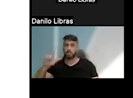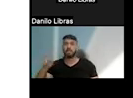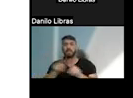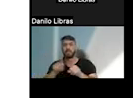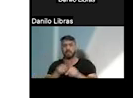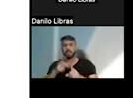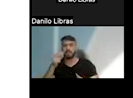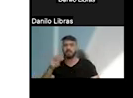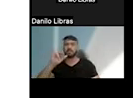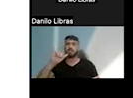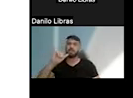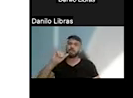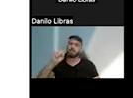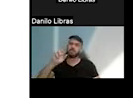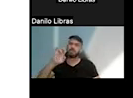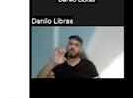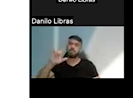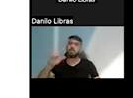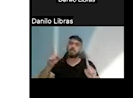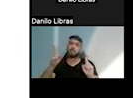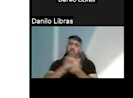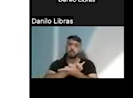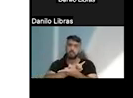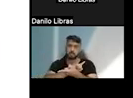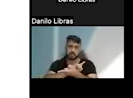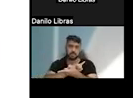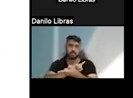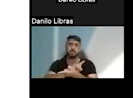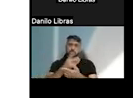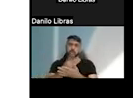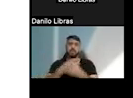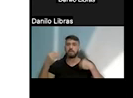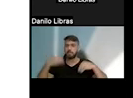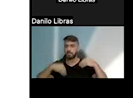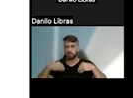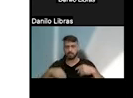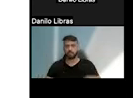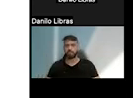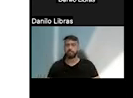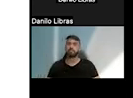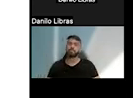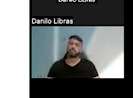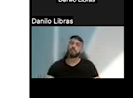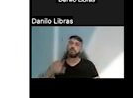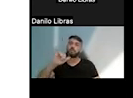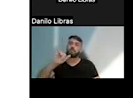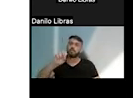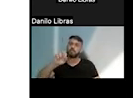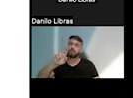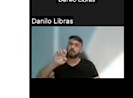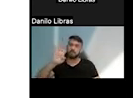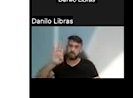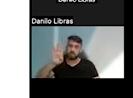o SRIB, havia uma reversão desse comportamento do tipo depressivo. Então, o SRIB, ele conseguia, de fato, bypassar